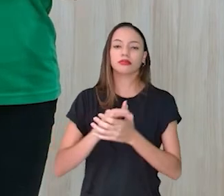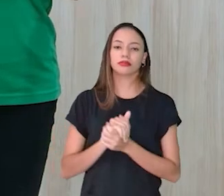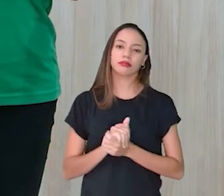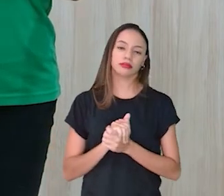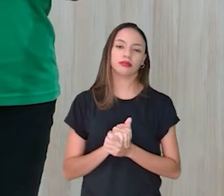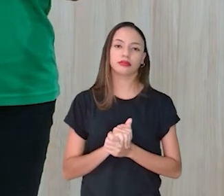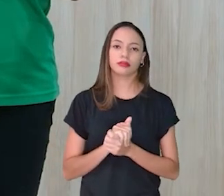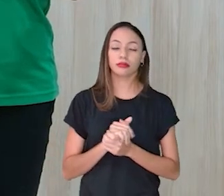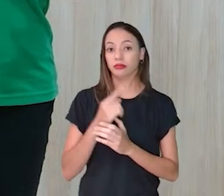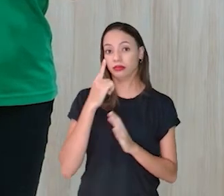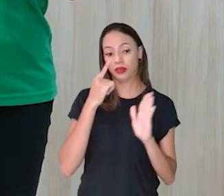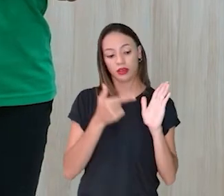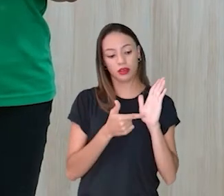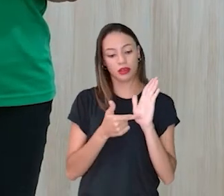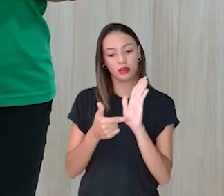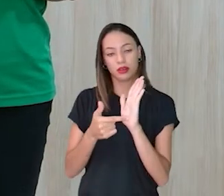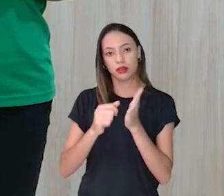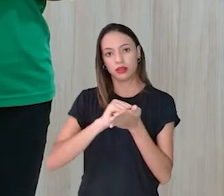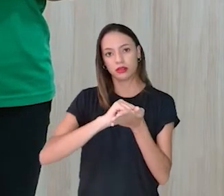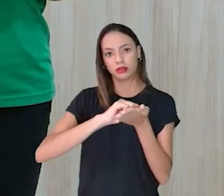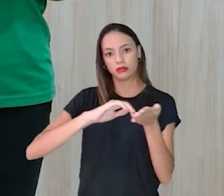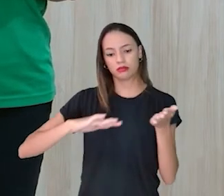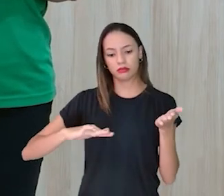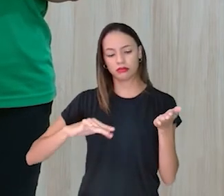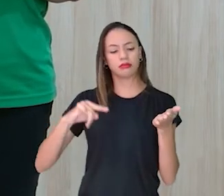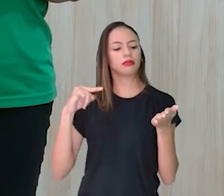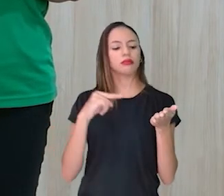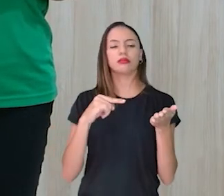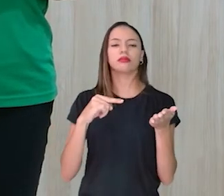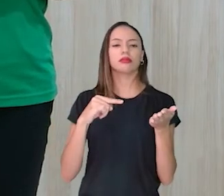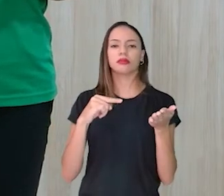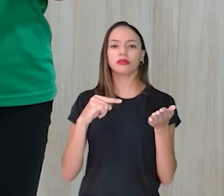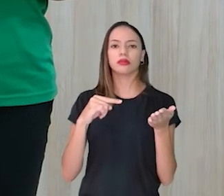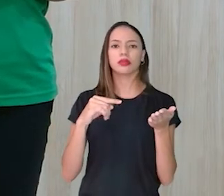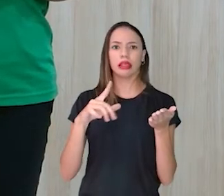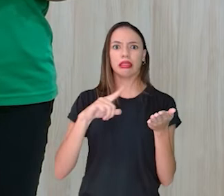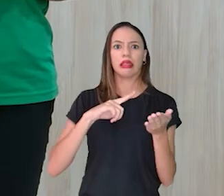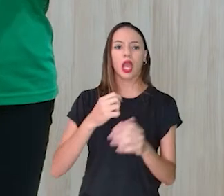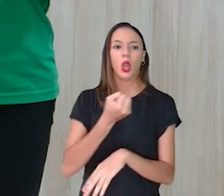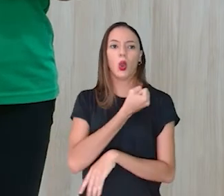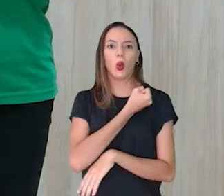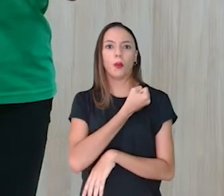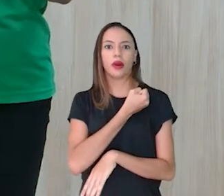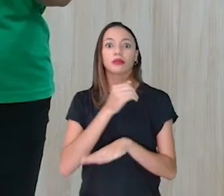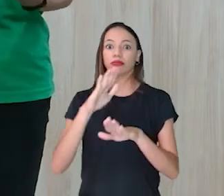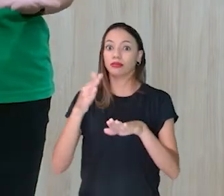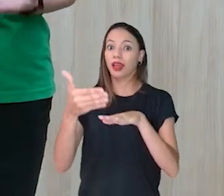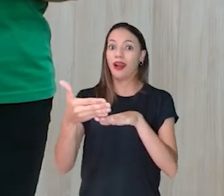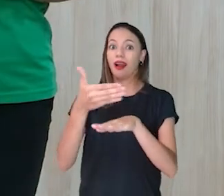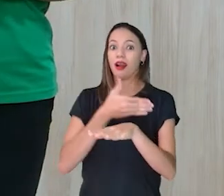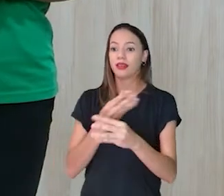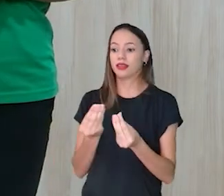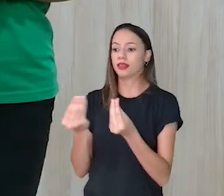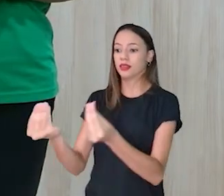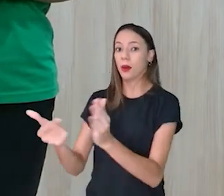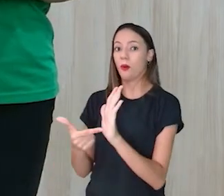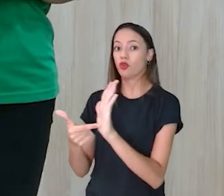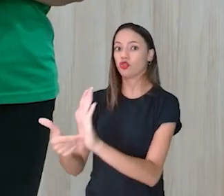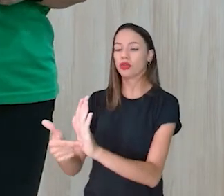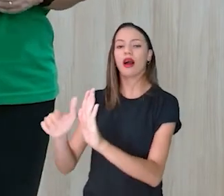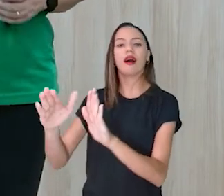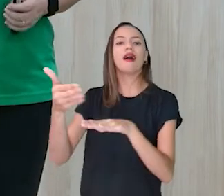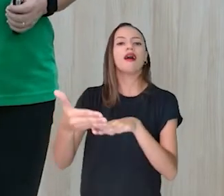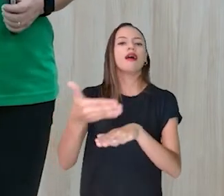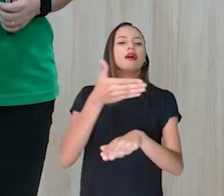a atividade, se aquela atividade ela vai trazer números. Então, antes de entregar a atividade,